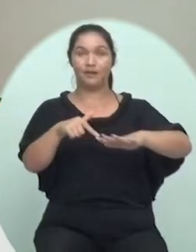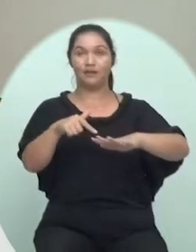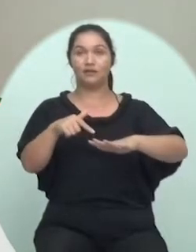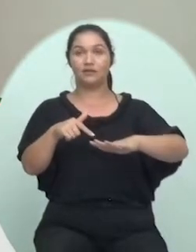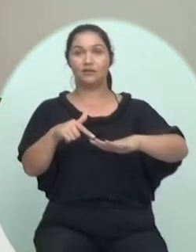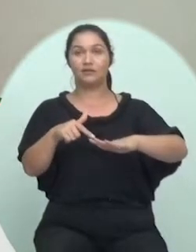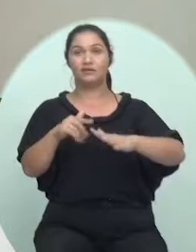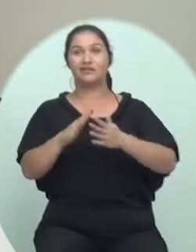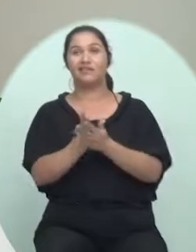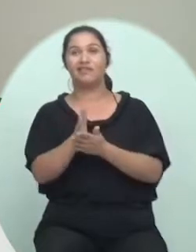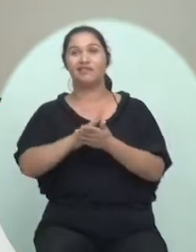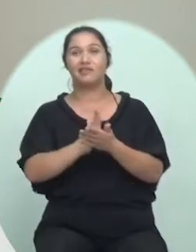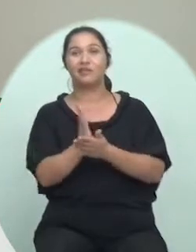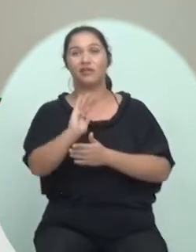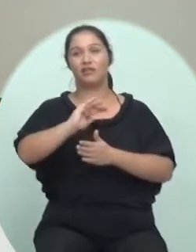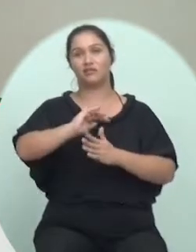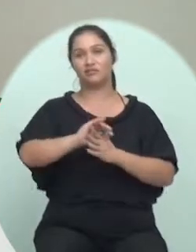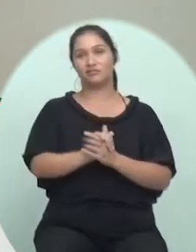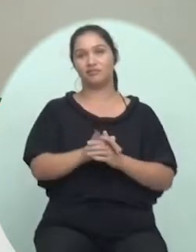tem atrapalhado,